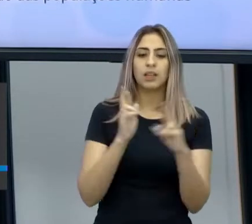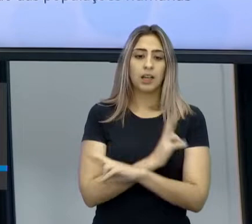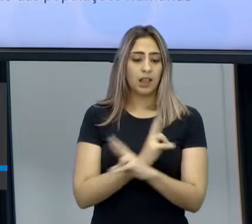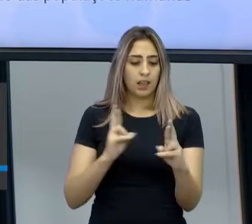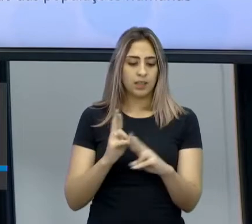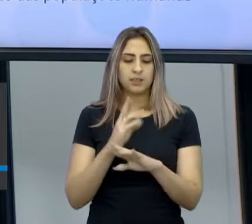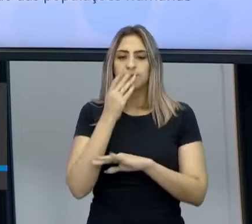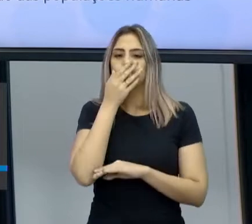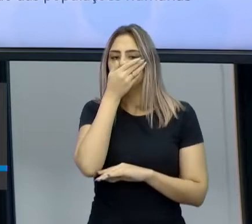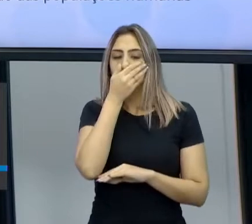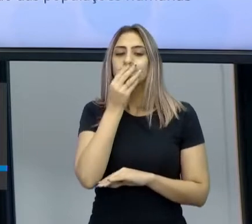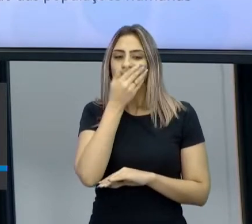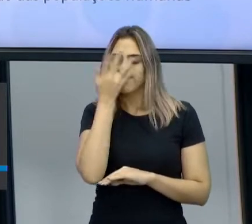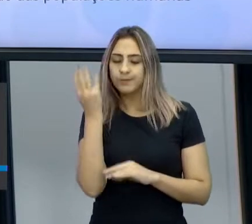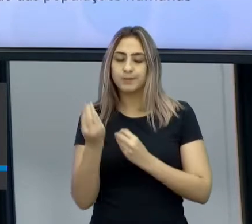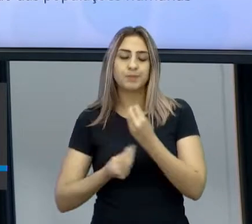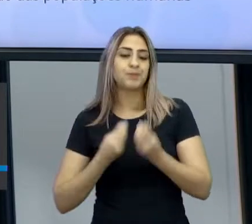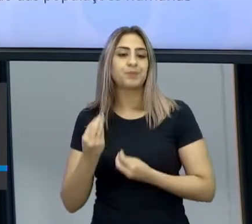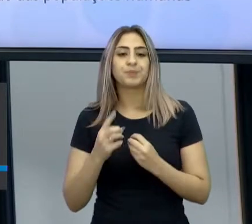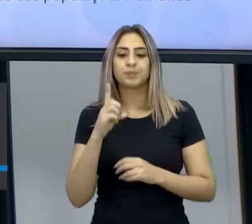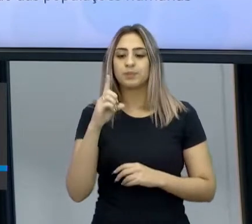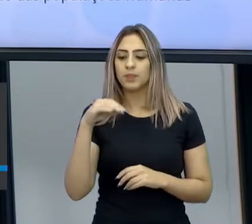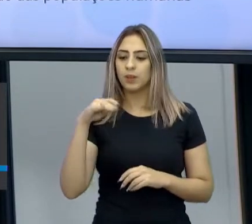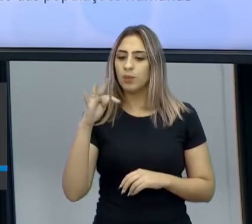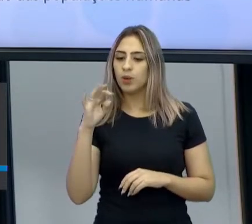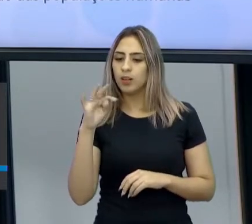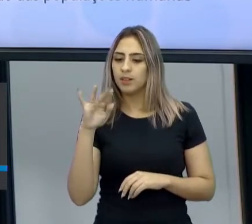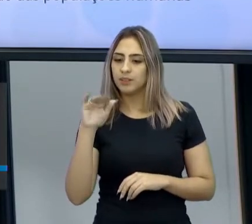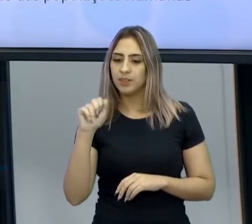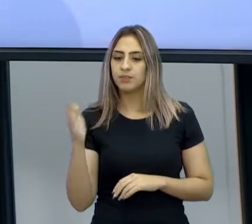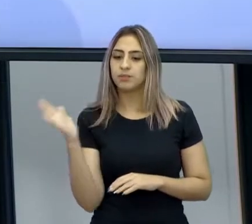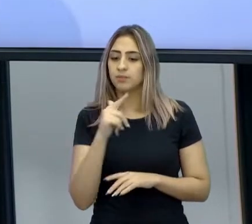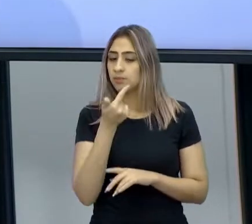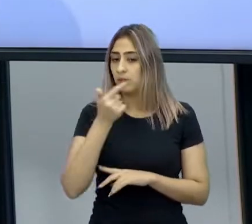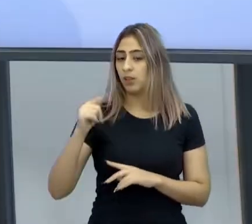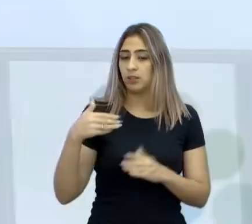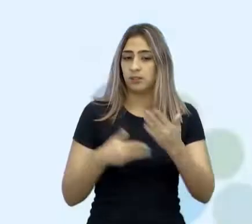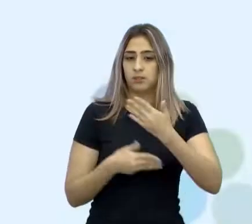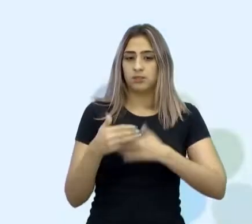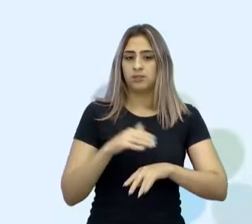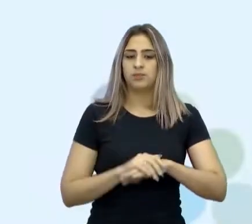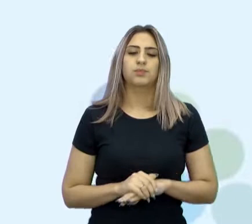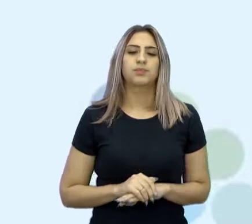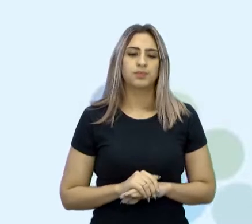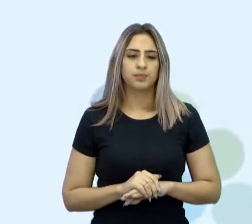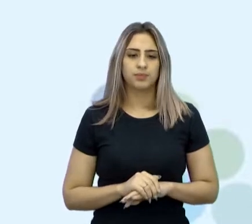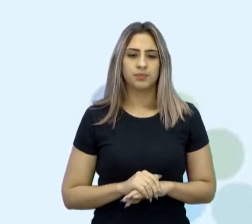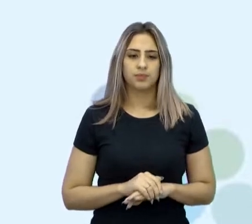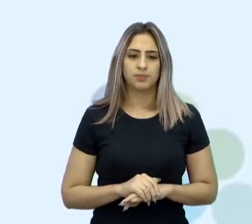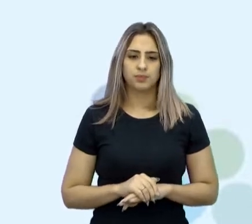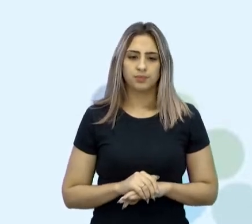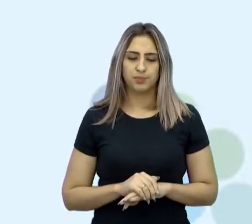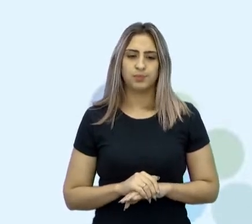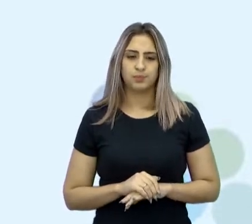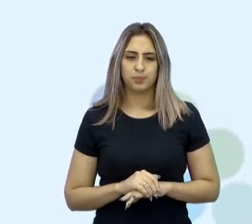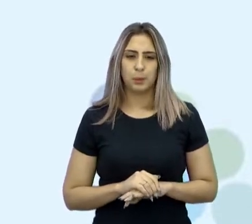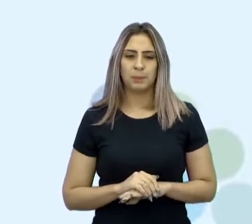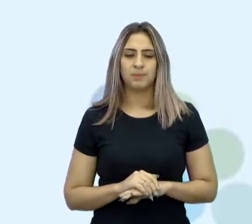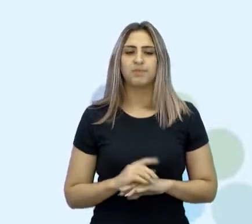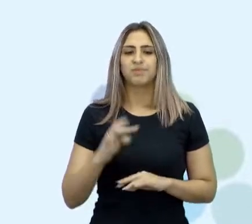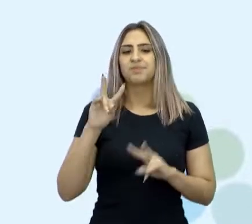aí com a demografia. Vamos lá para a próxima tela, aí sim, Paulito, meu querido. Tá lá, ó,